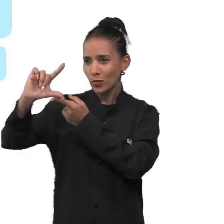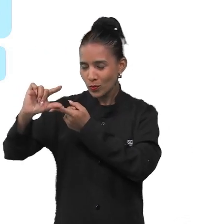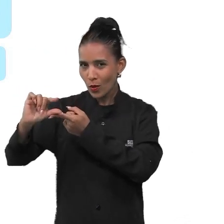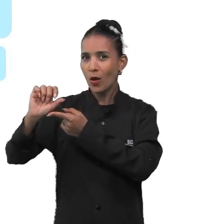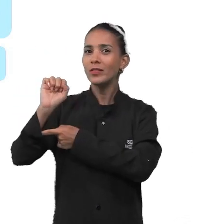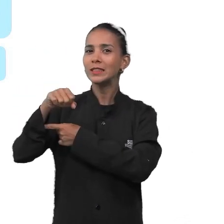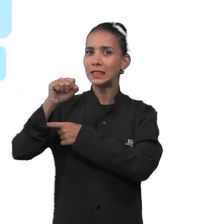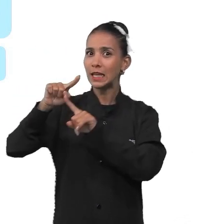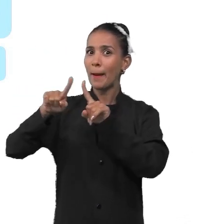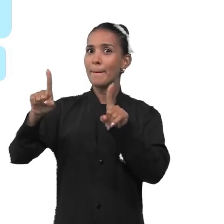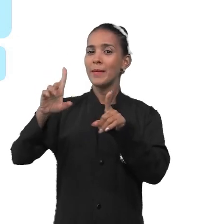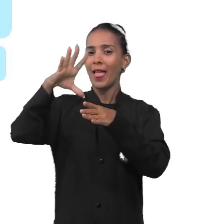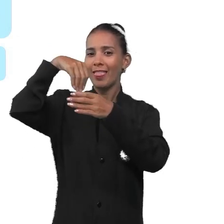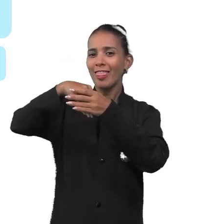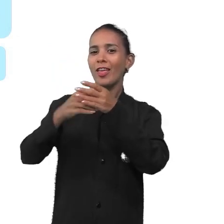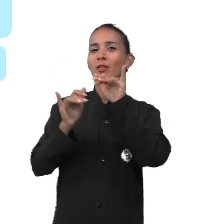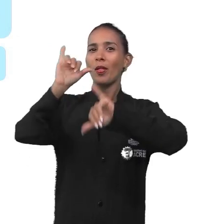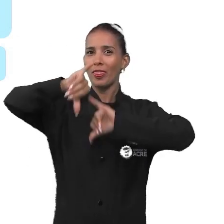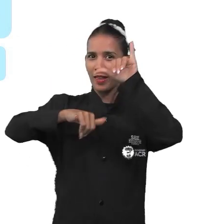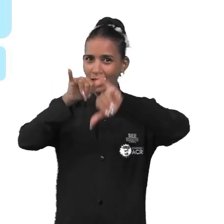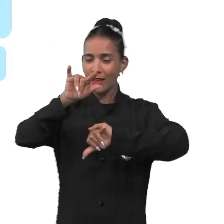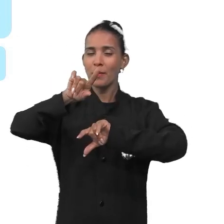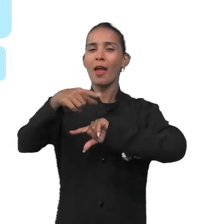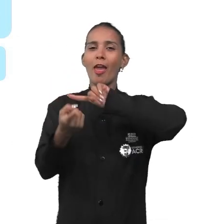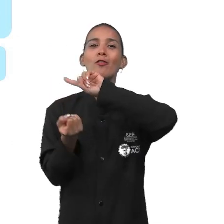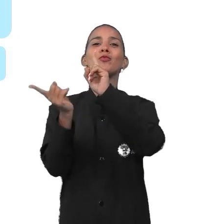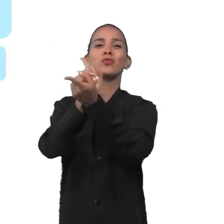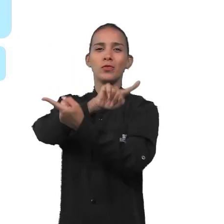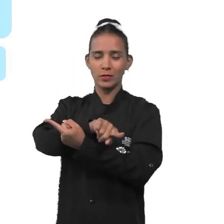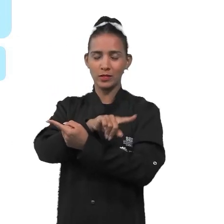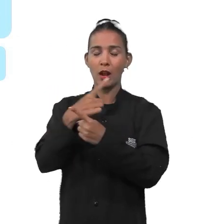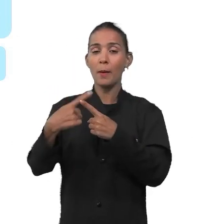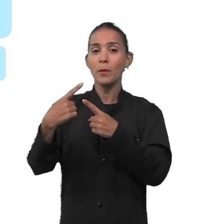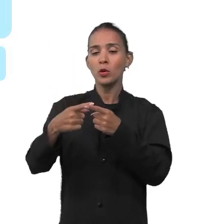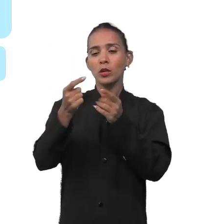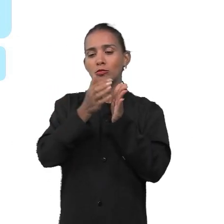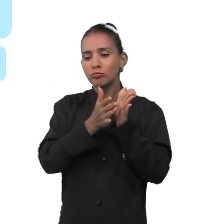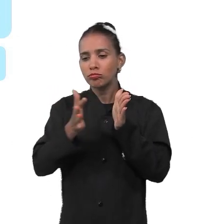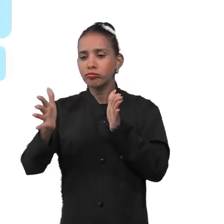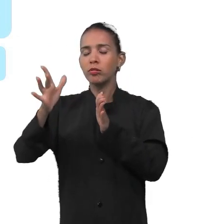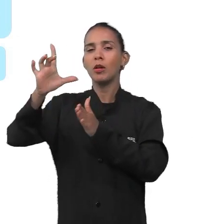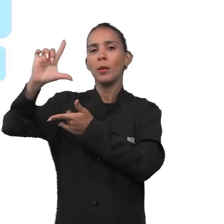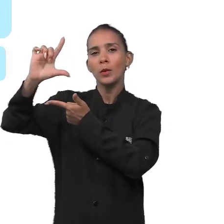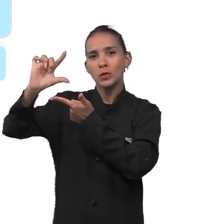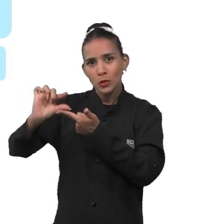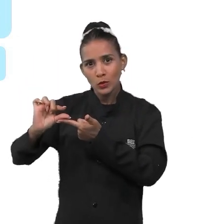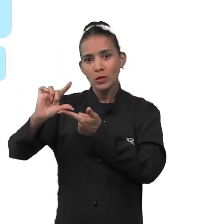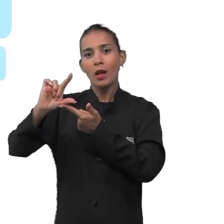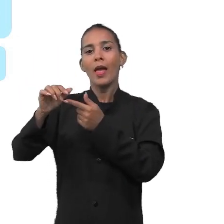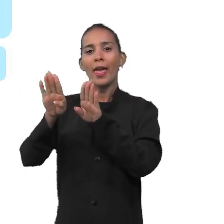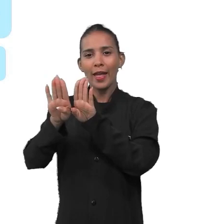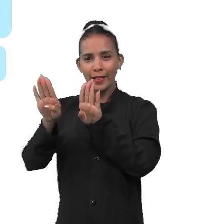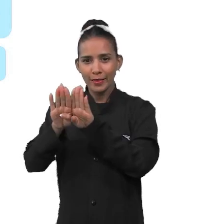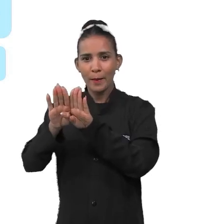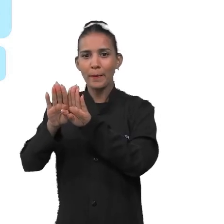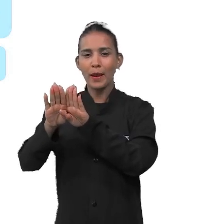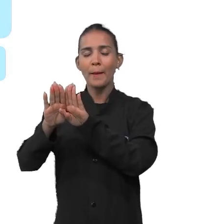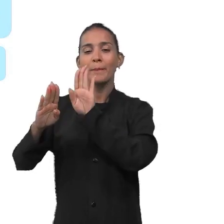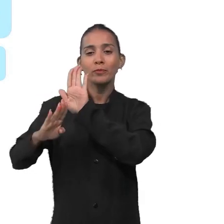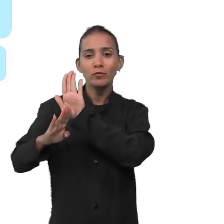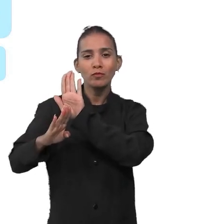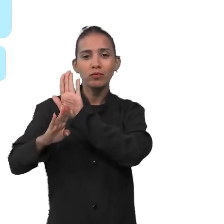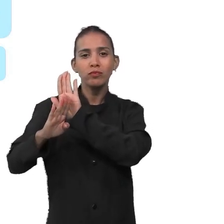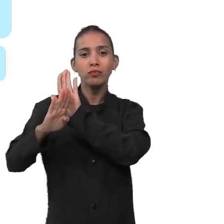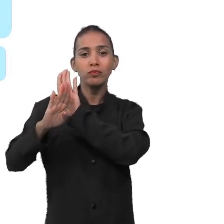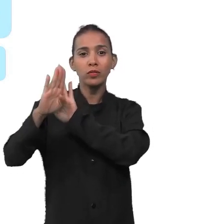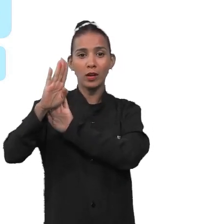química realmente é o contrário, tá? Esse processo de redução é ganho de massa. Então, ó, esse eletrodo aqui, ele